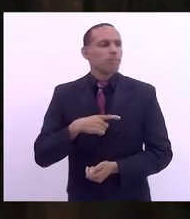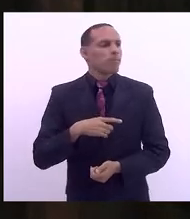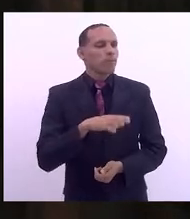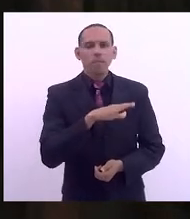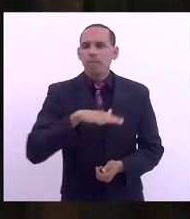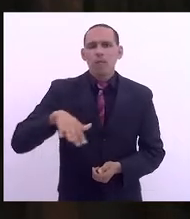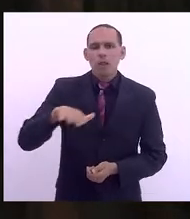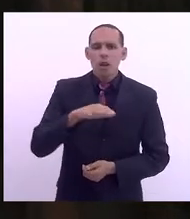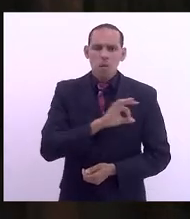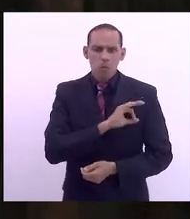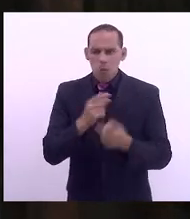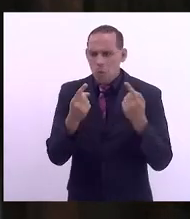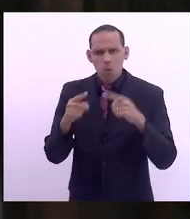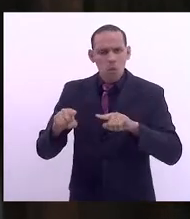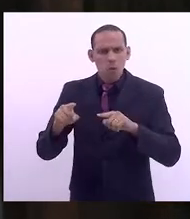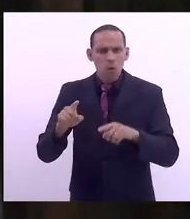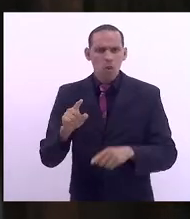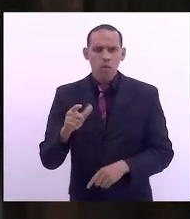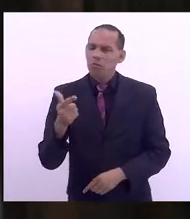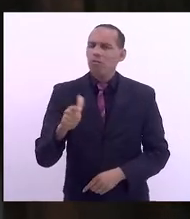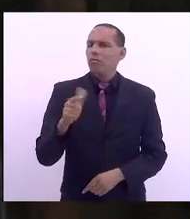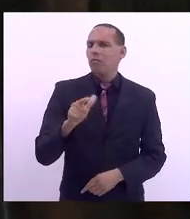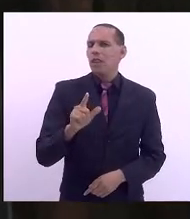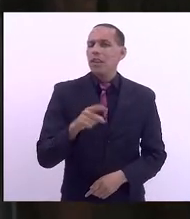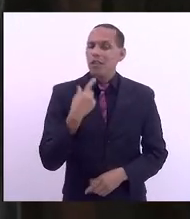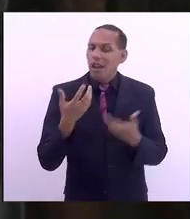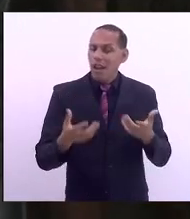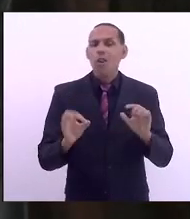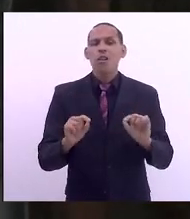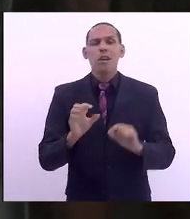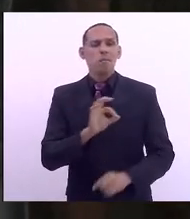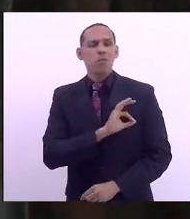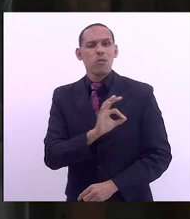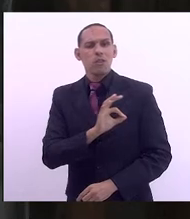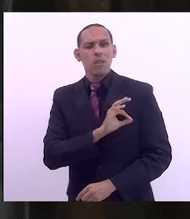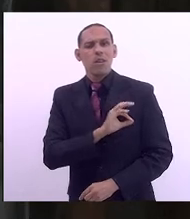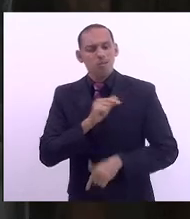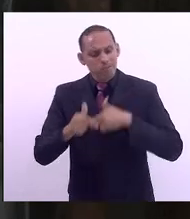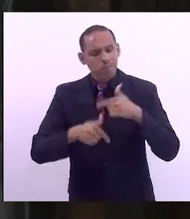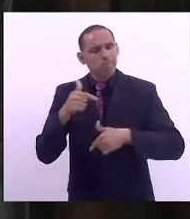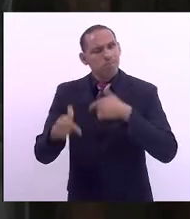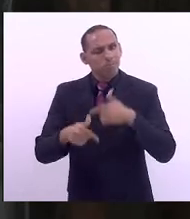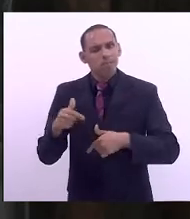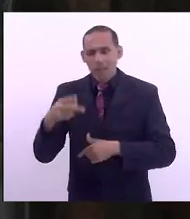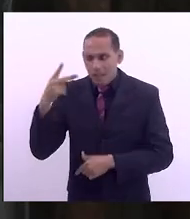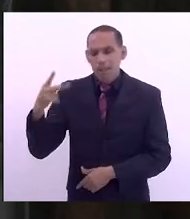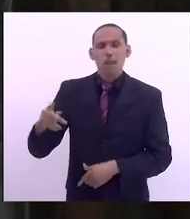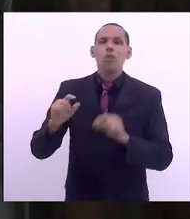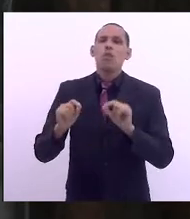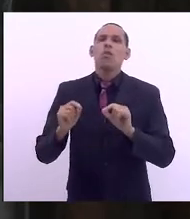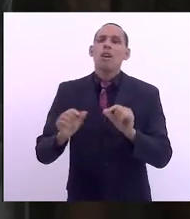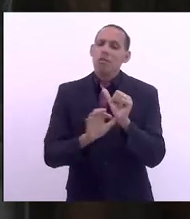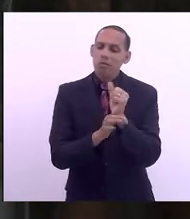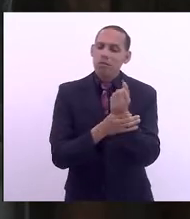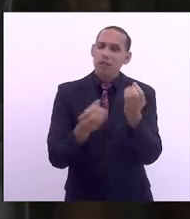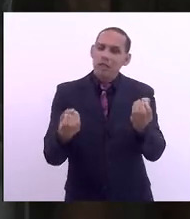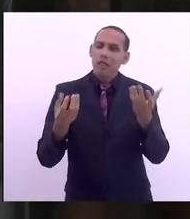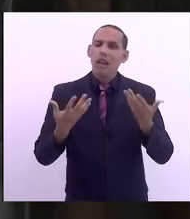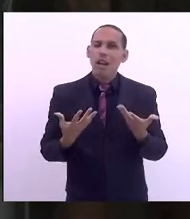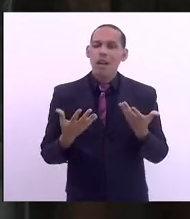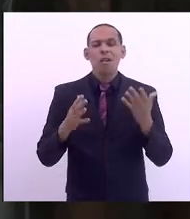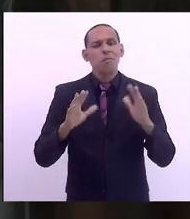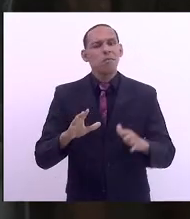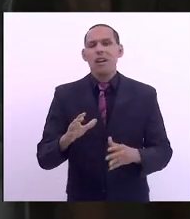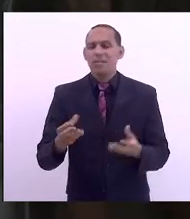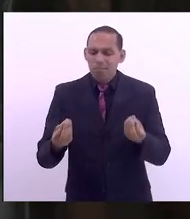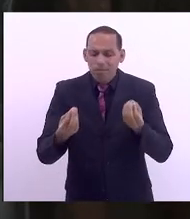contra a polícia. Há pessoas que gostariam que a polícia fizesse o serviço dela, que é de causar segurança, mas ela